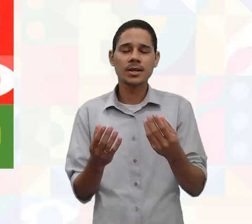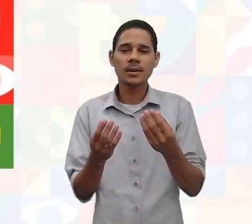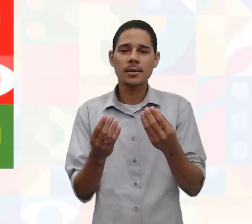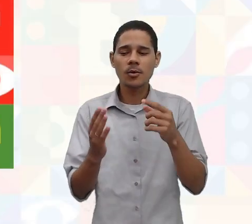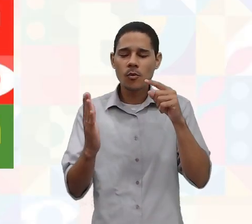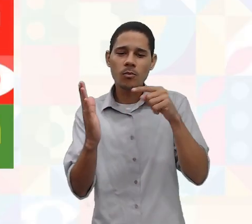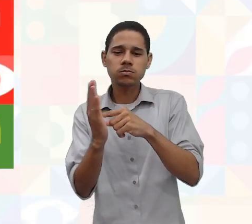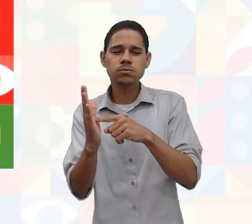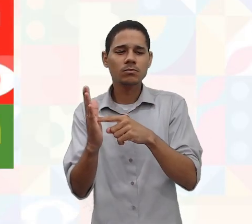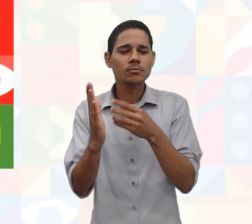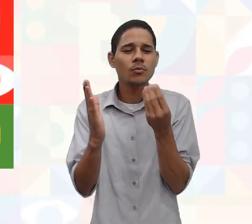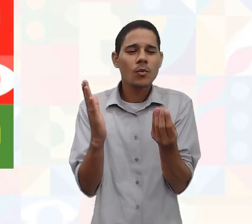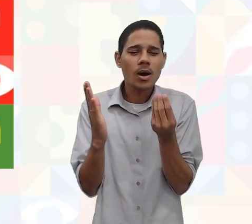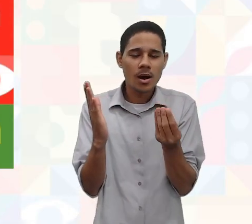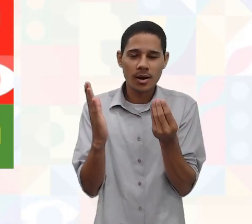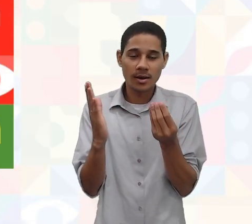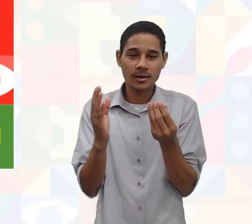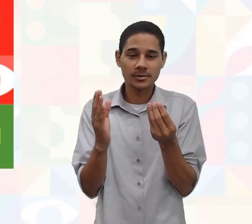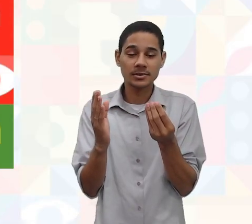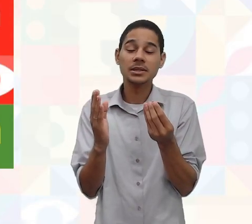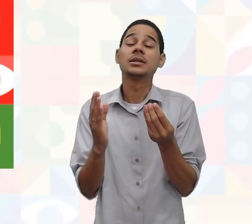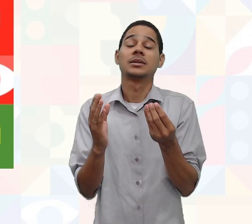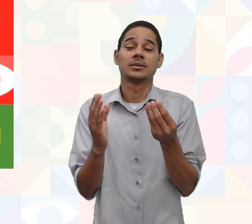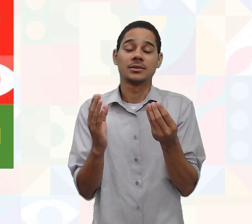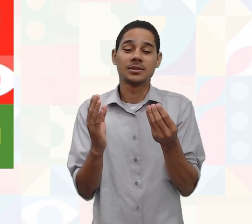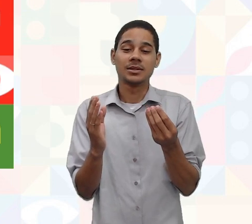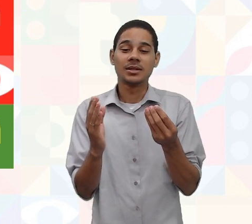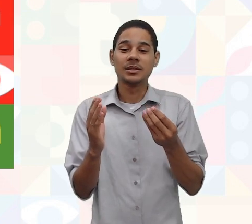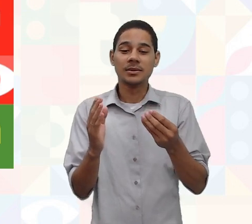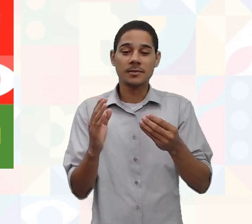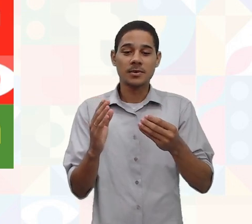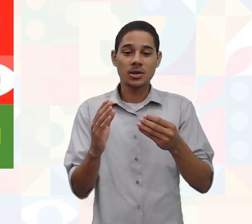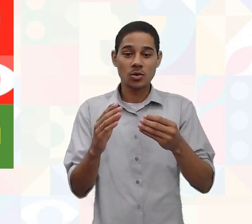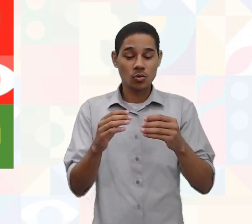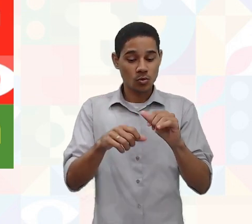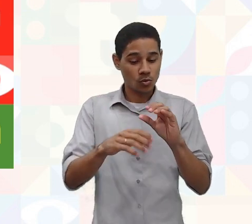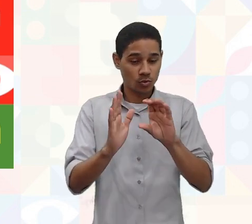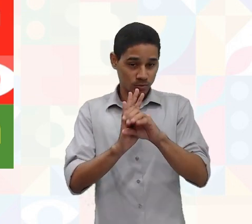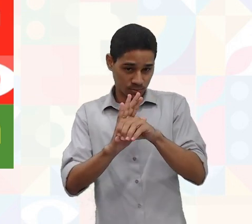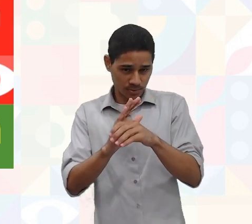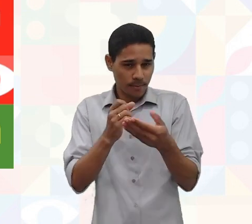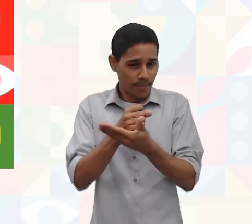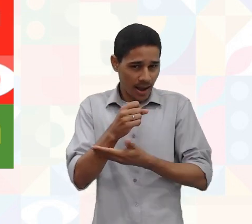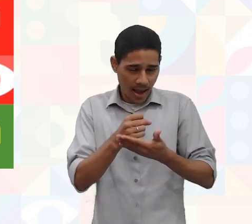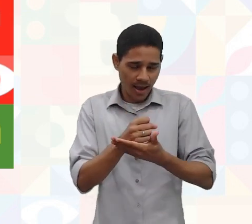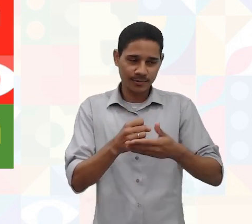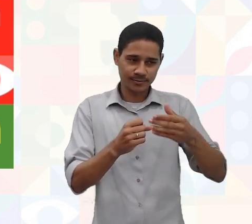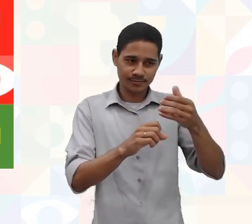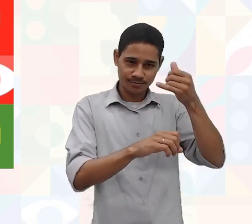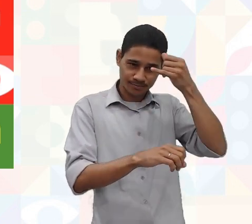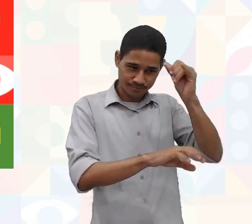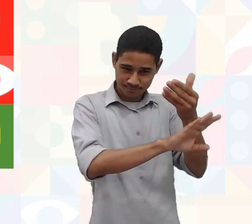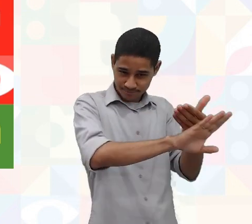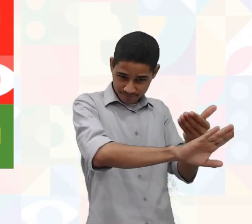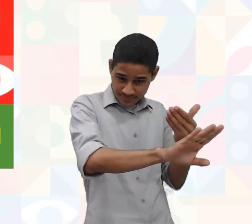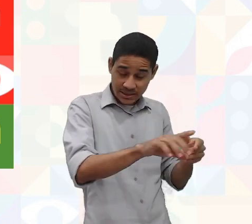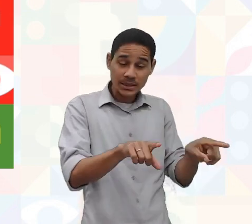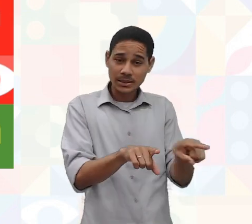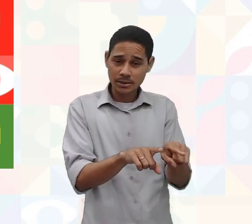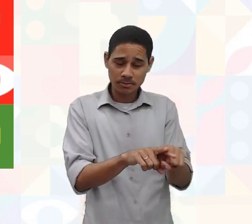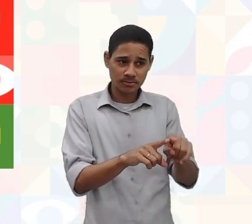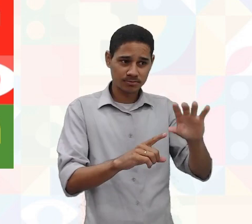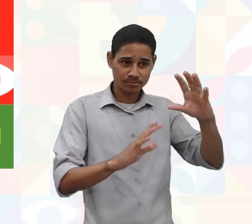objetivo é apresentar os conceitos básicos para a prevenção e identificar os custos relacionados ao acidente de